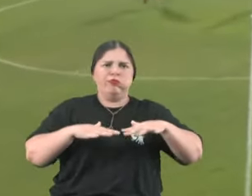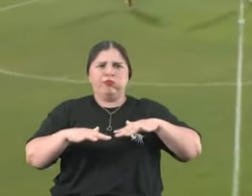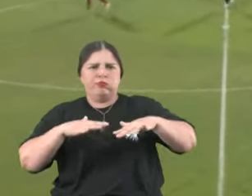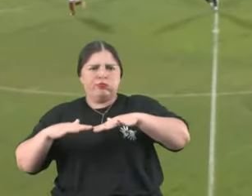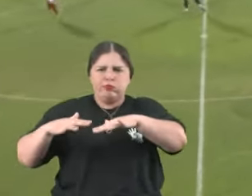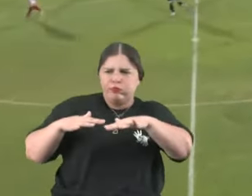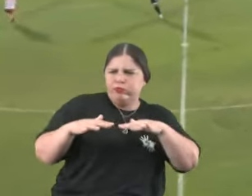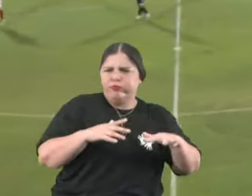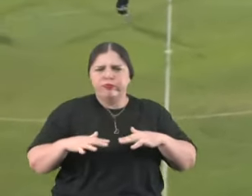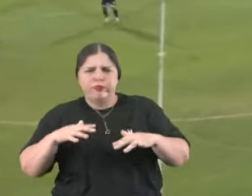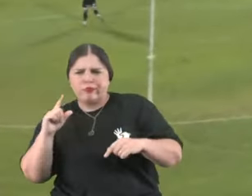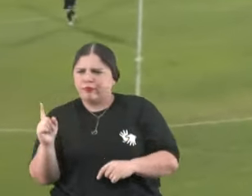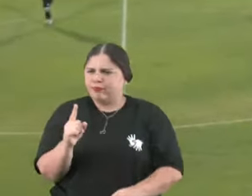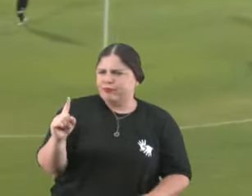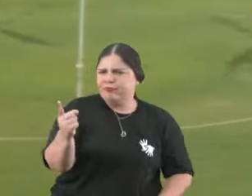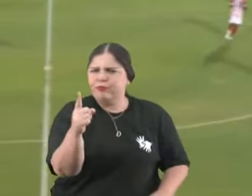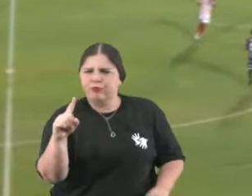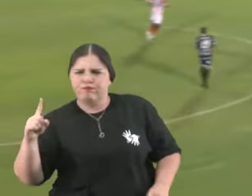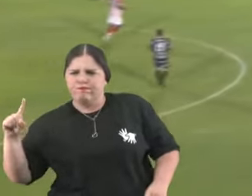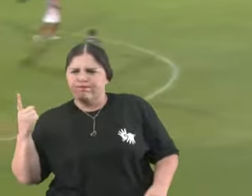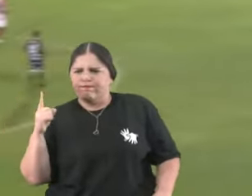Hein?